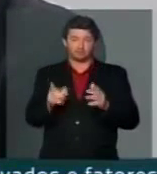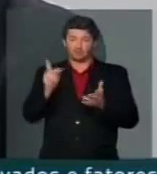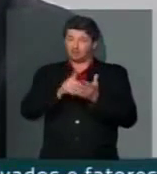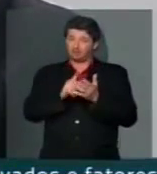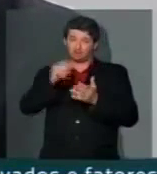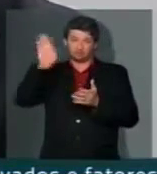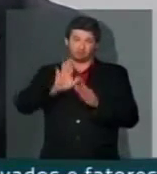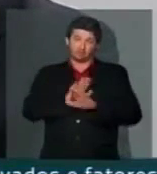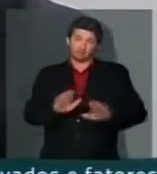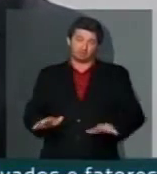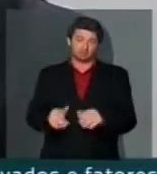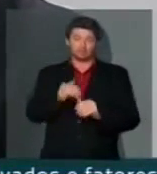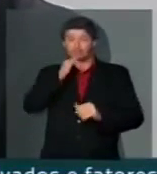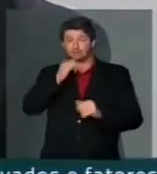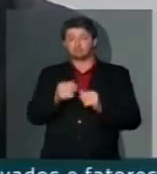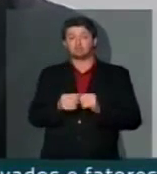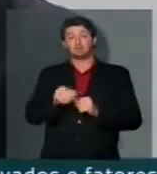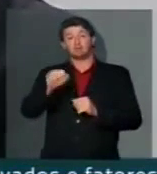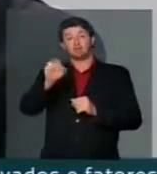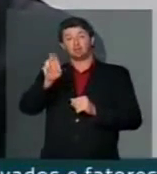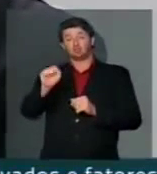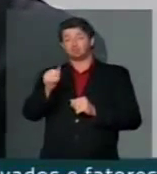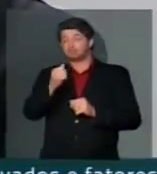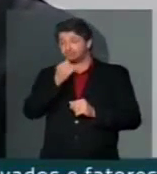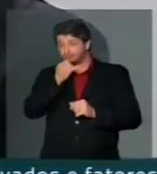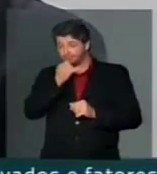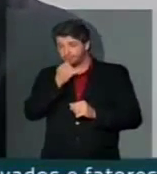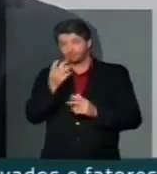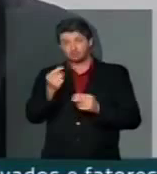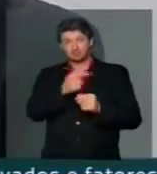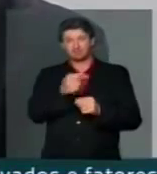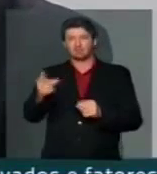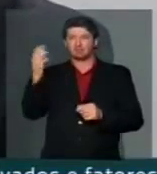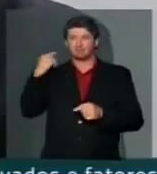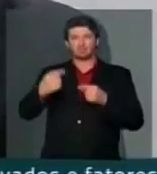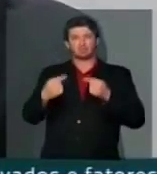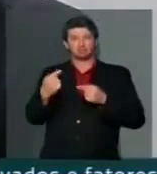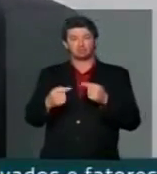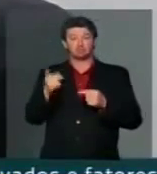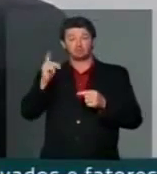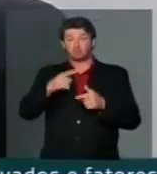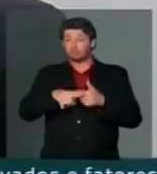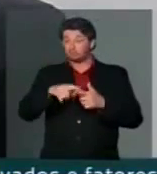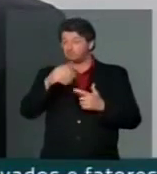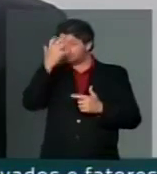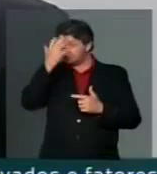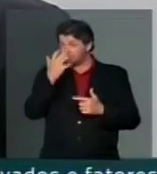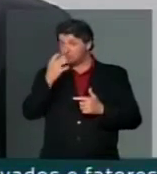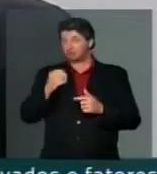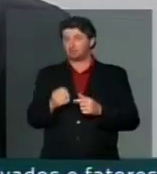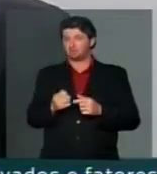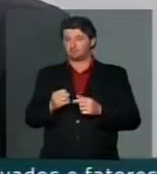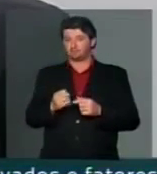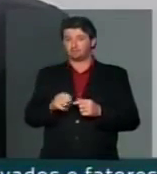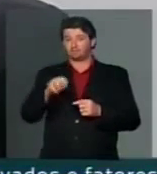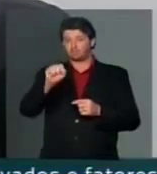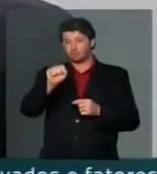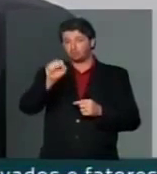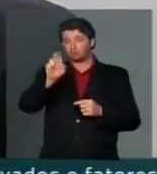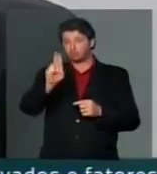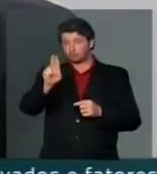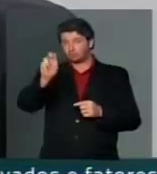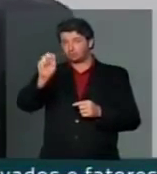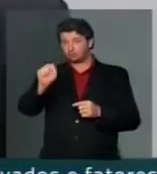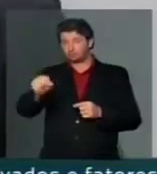realidade nacional e o SUS é um SUS que padece, nós discutimos isso na semana passada, de um grave problema. O SUS vem